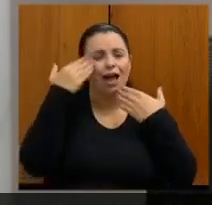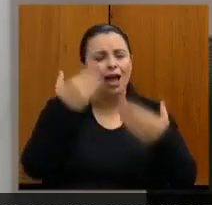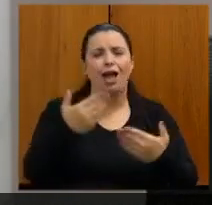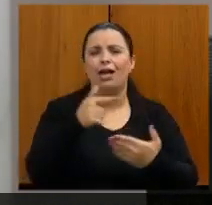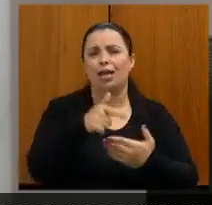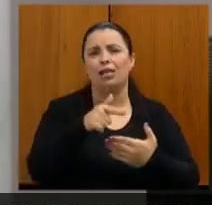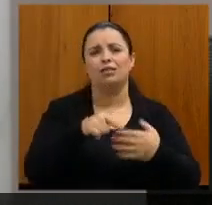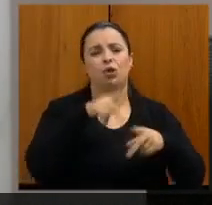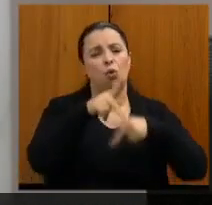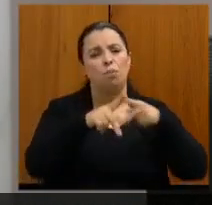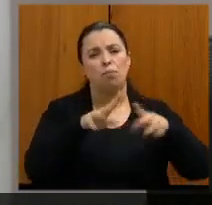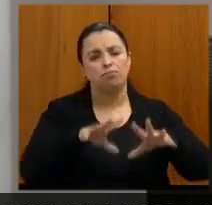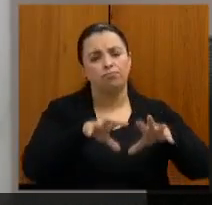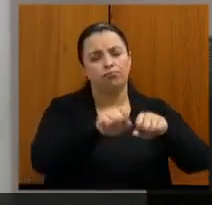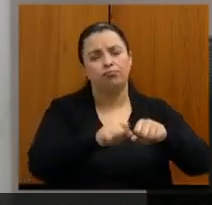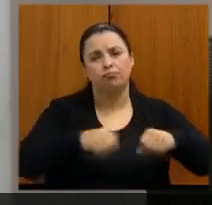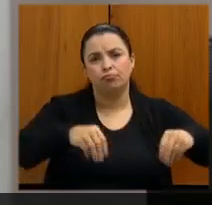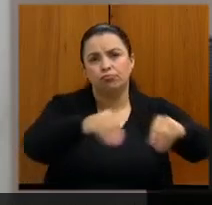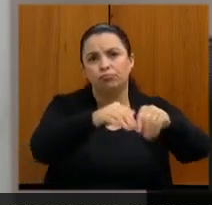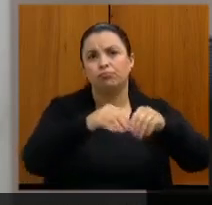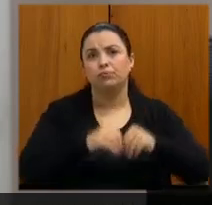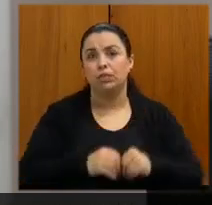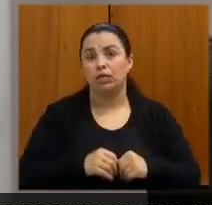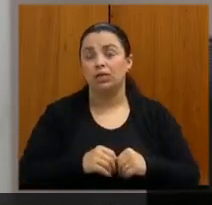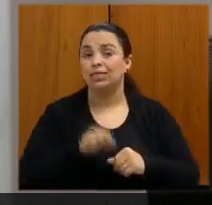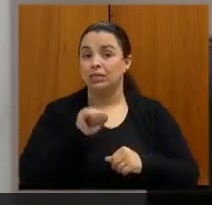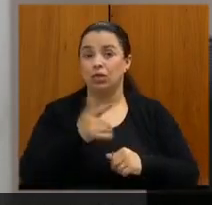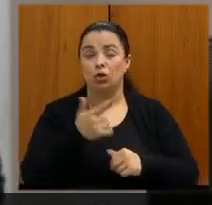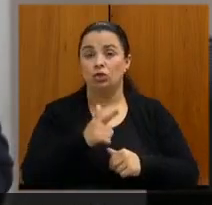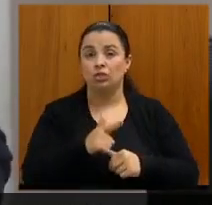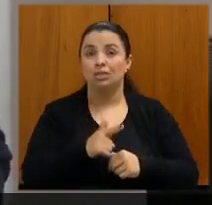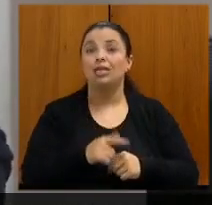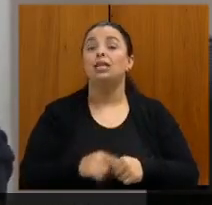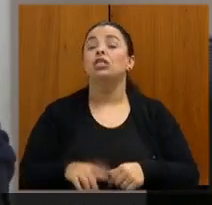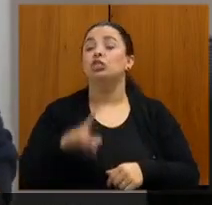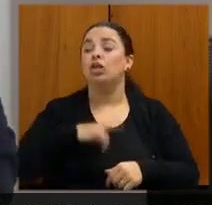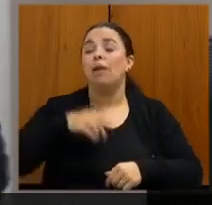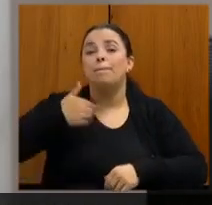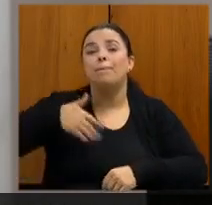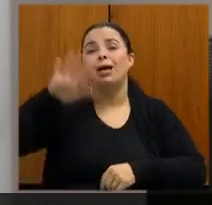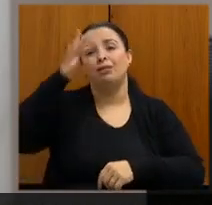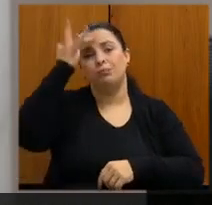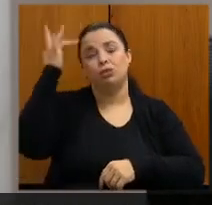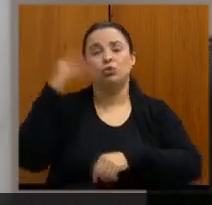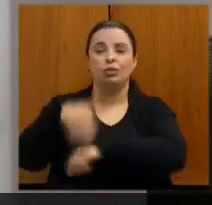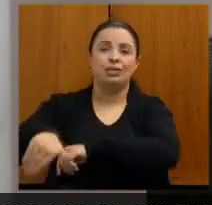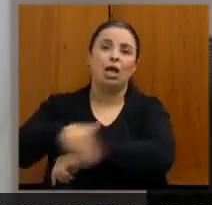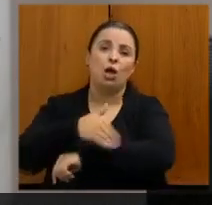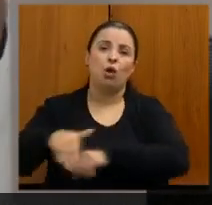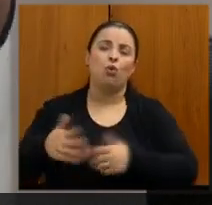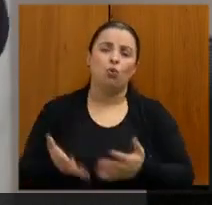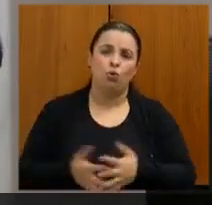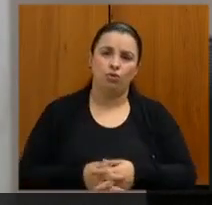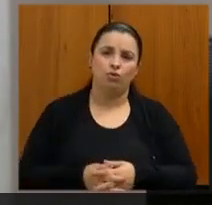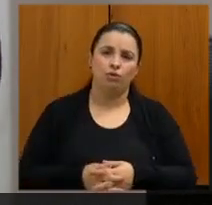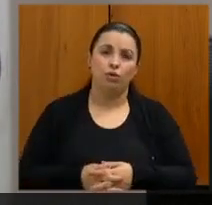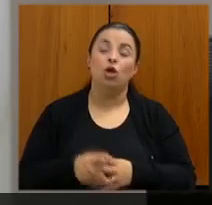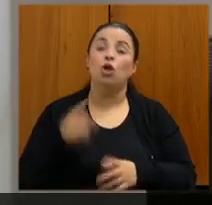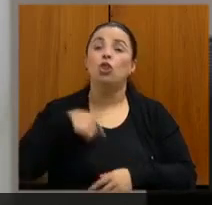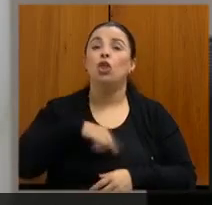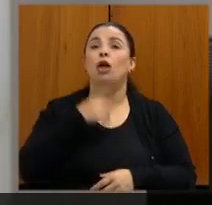não fosse as ocupações nós seremos muito mais e nas Ruas das cidades e nós estamos falando de